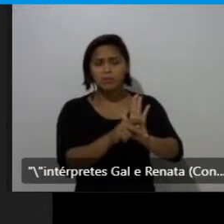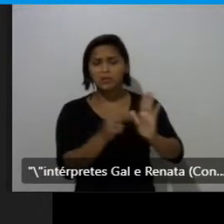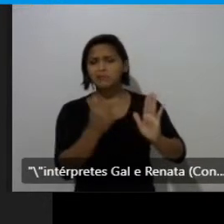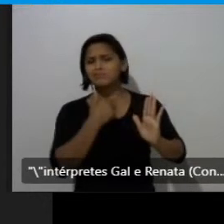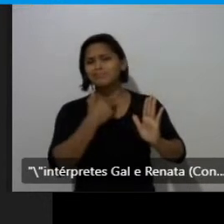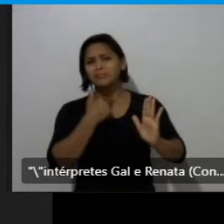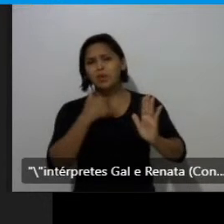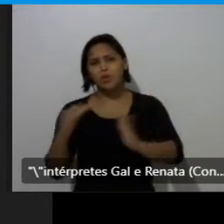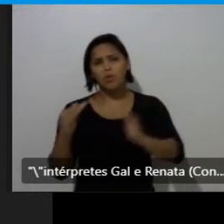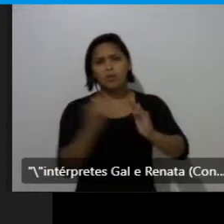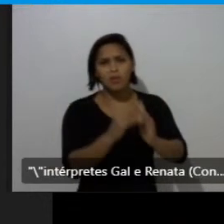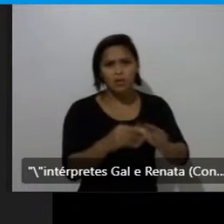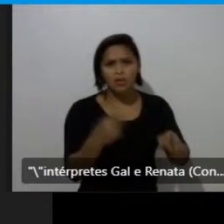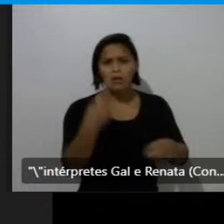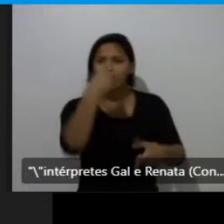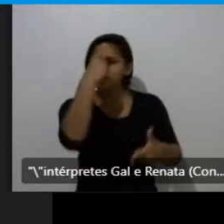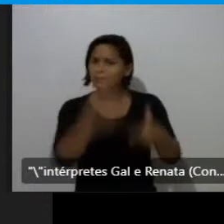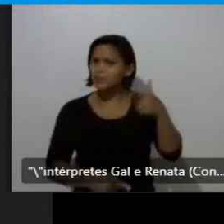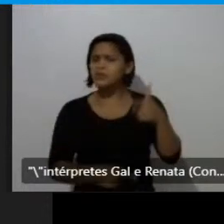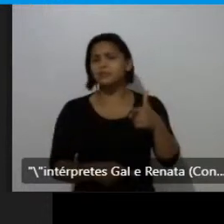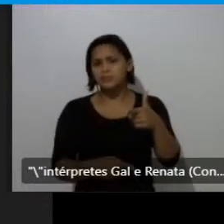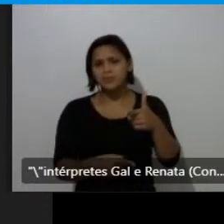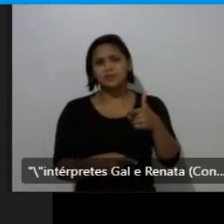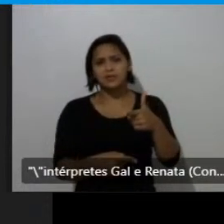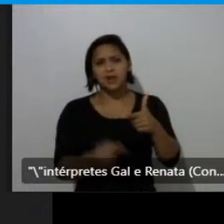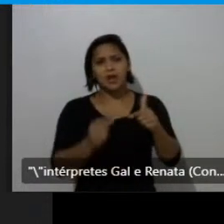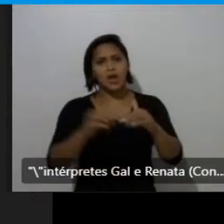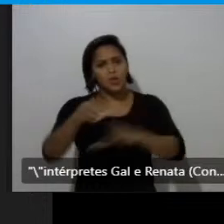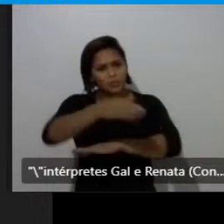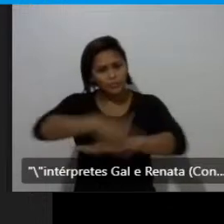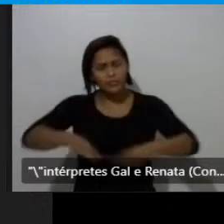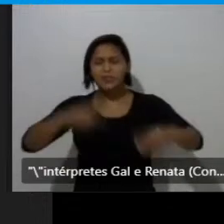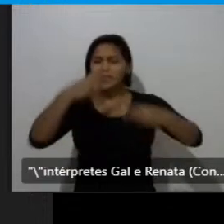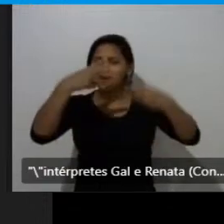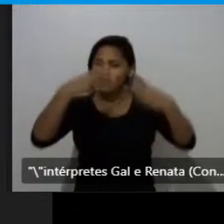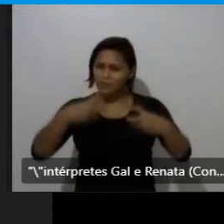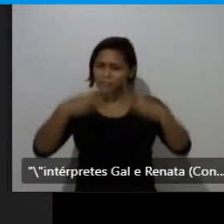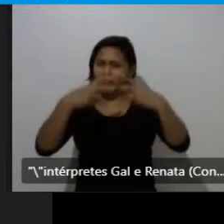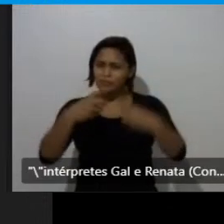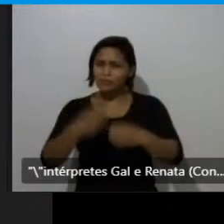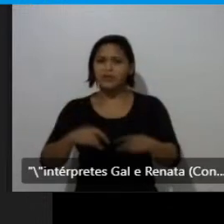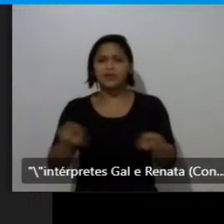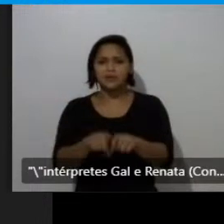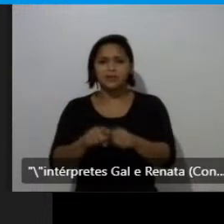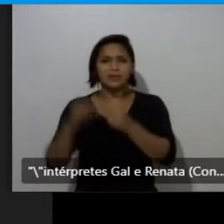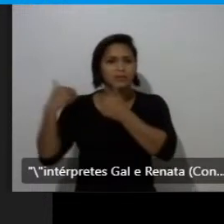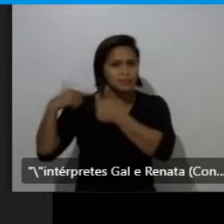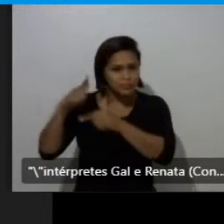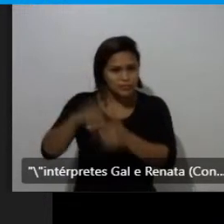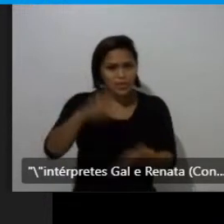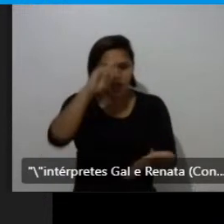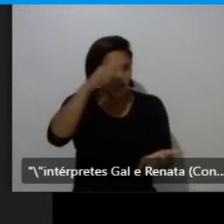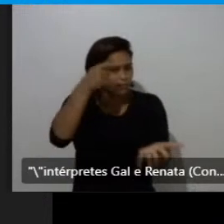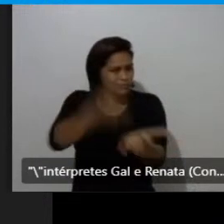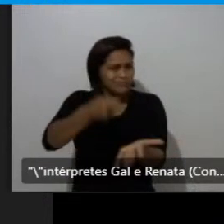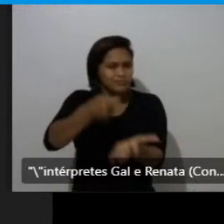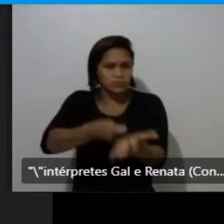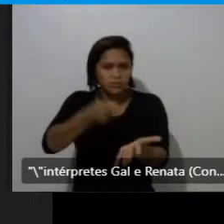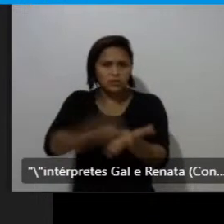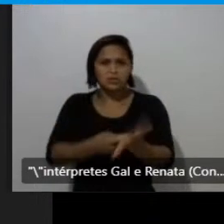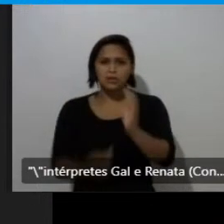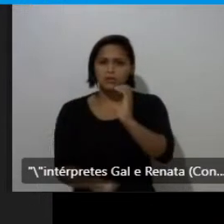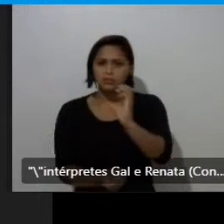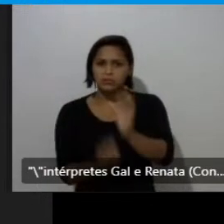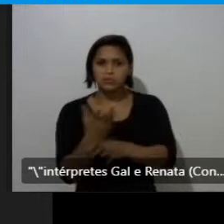construir por uma proibição do parque, e é um conflito que também é herança da ditadura, né, quando foram criados